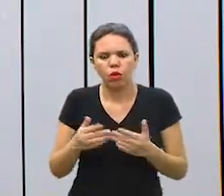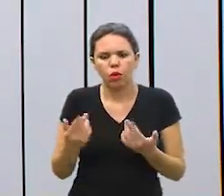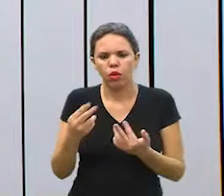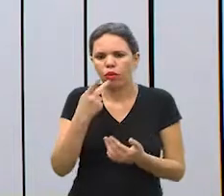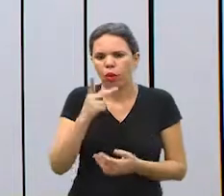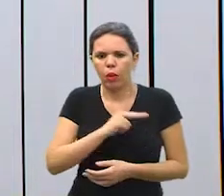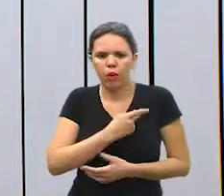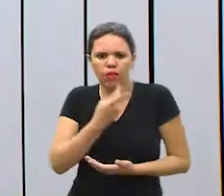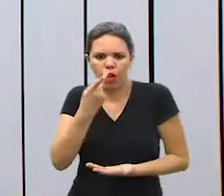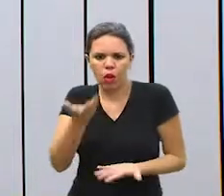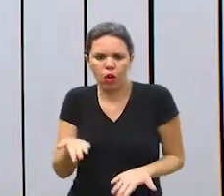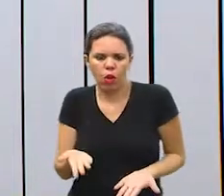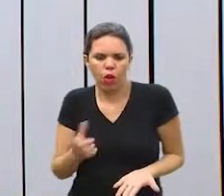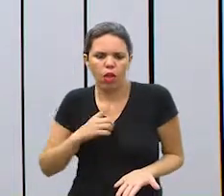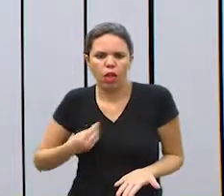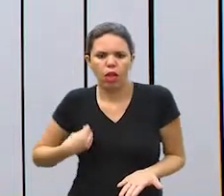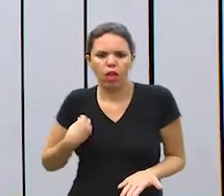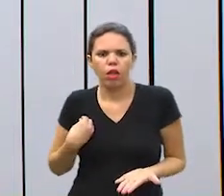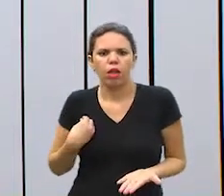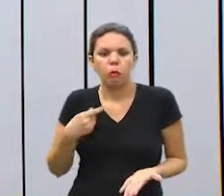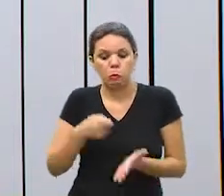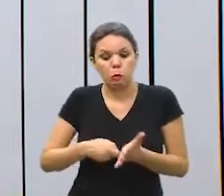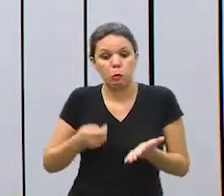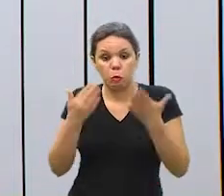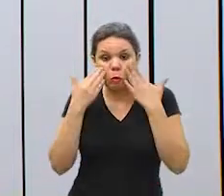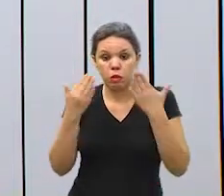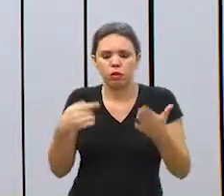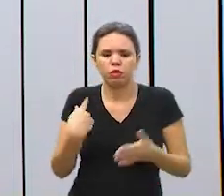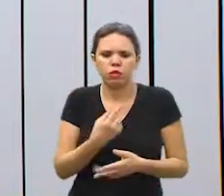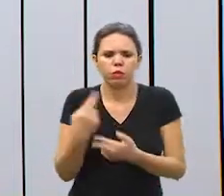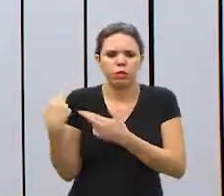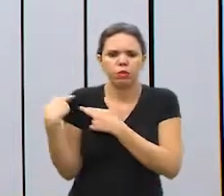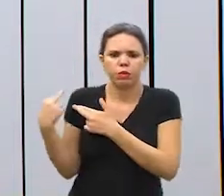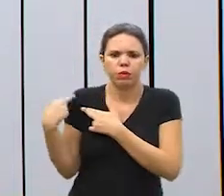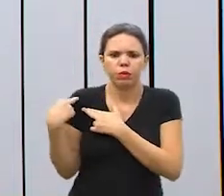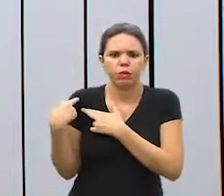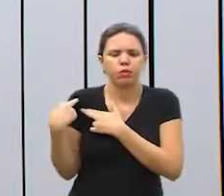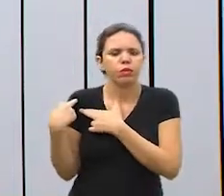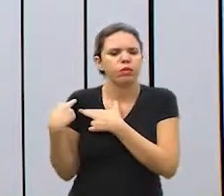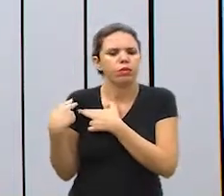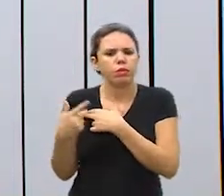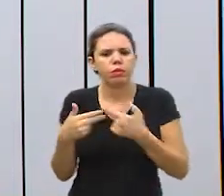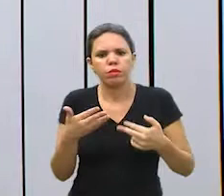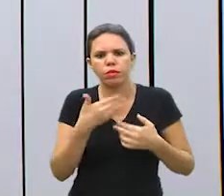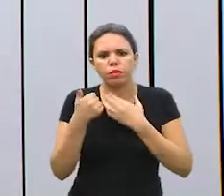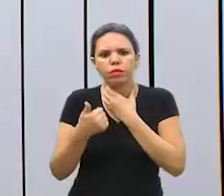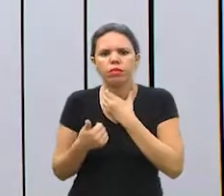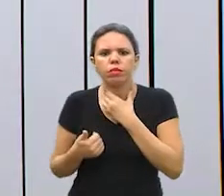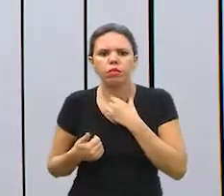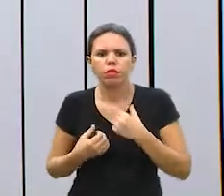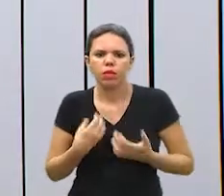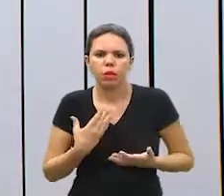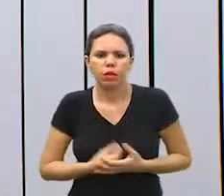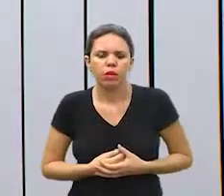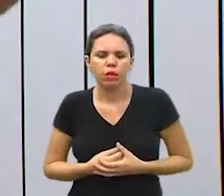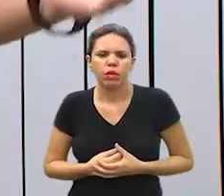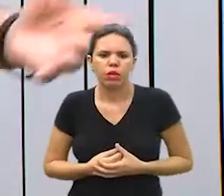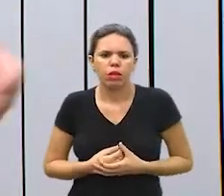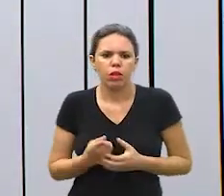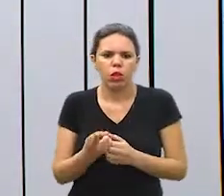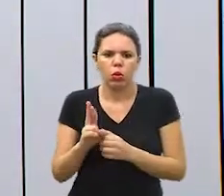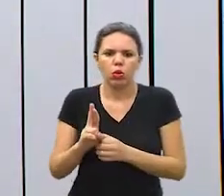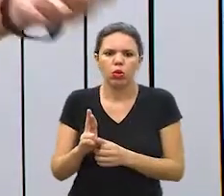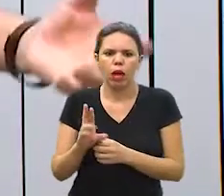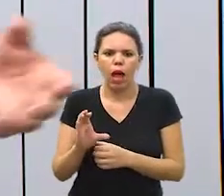Paulo falou, nós temos que estar em cima, é o nosso dever estar em cima para a coisa melhorar, para a coisa andar bem, entendeu? Isso a doutora